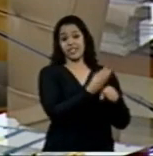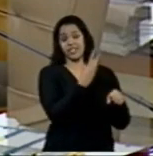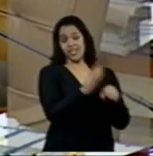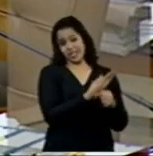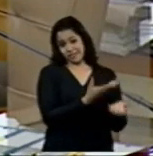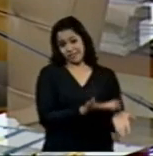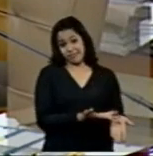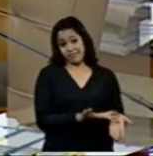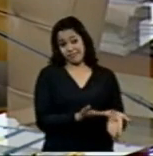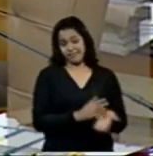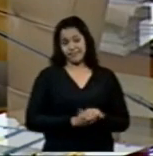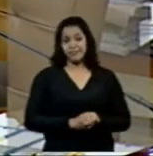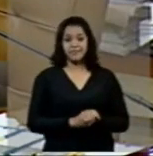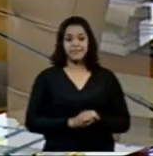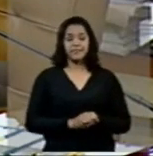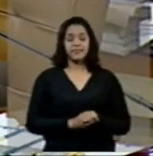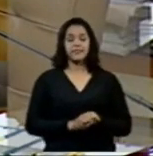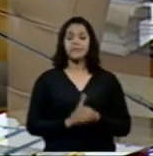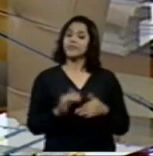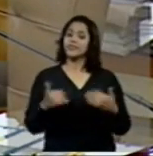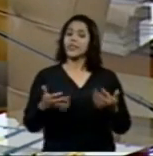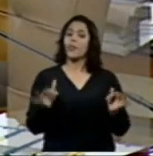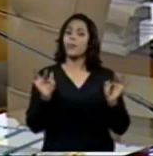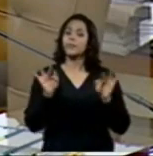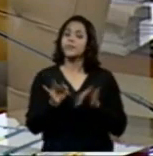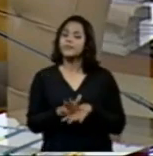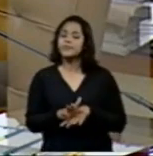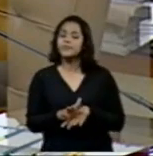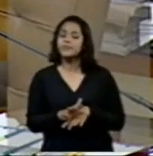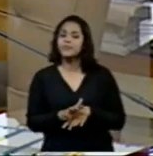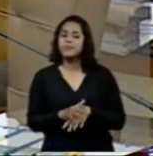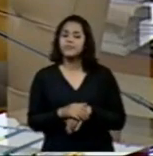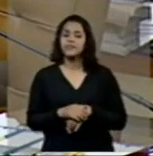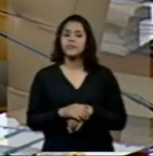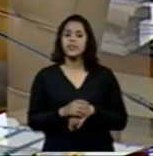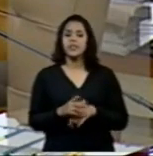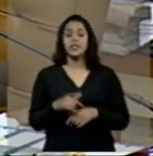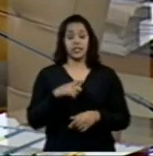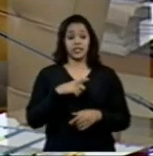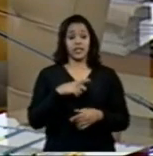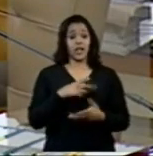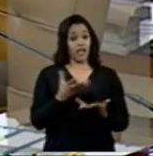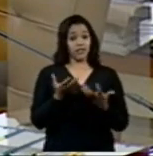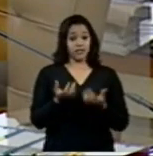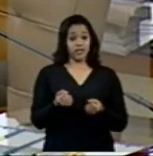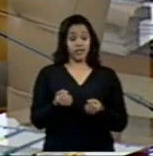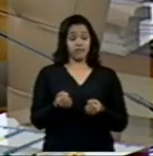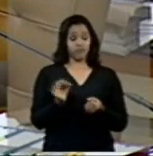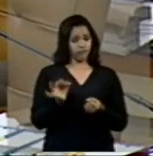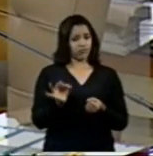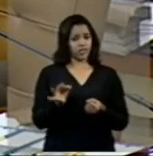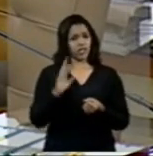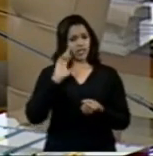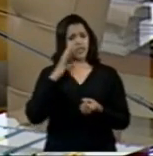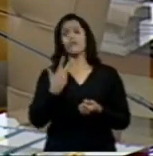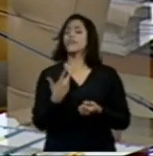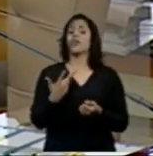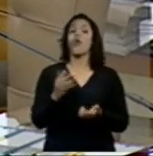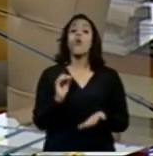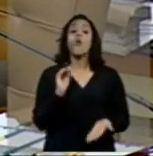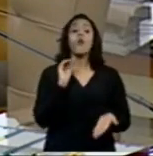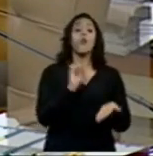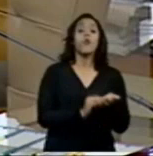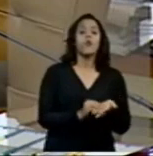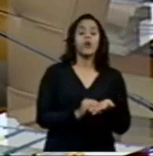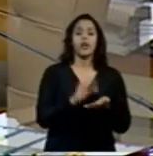empregados. Concluiu assim, digo eu na sequência, pelo acerto da decisão regional ao imputar